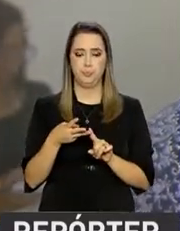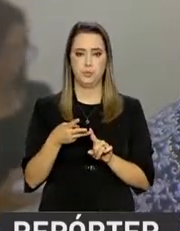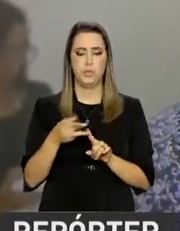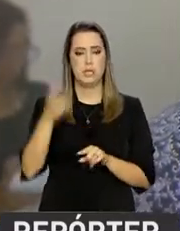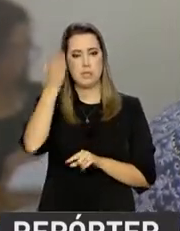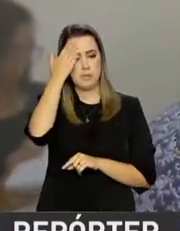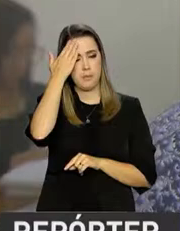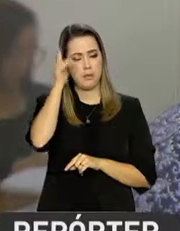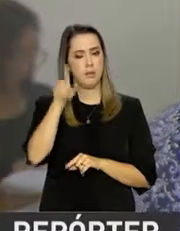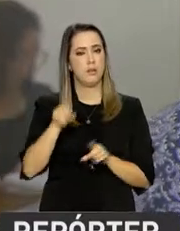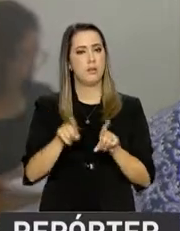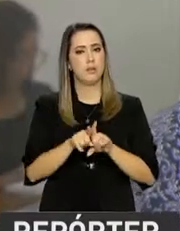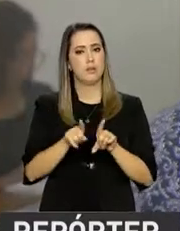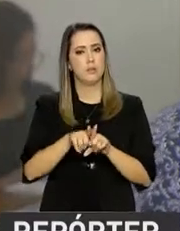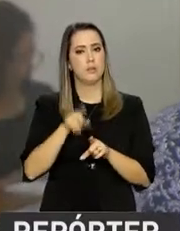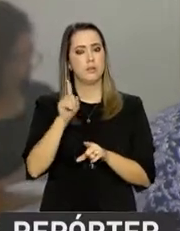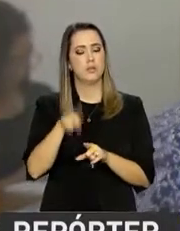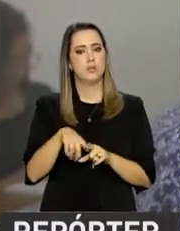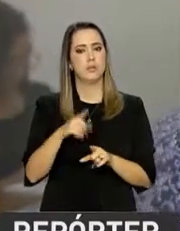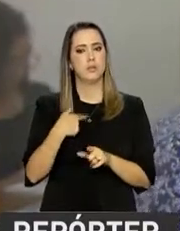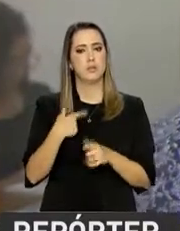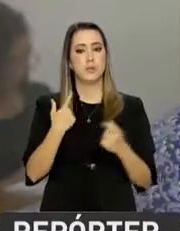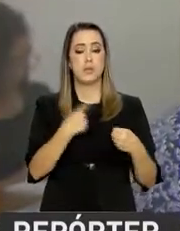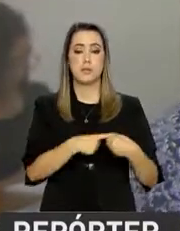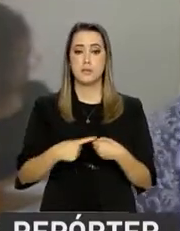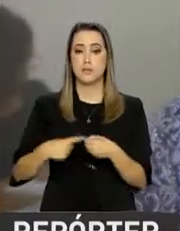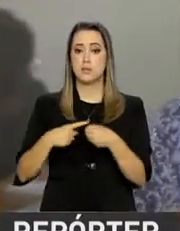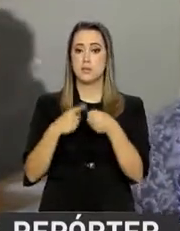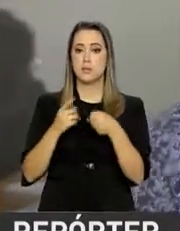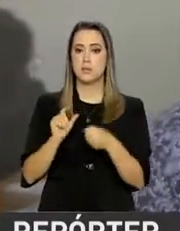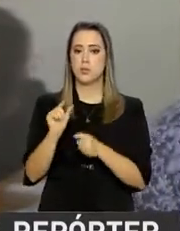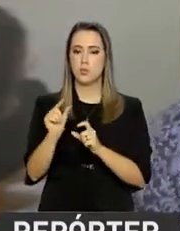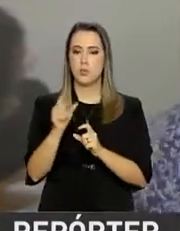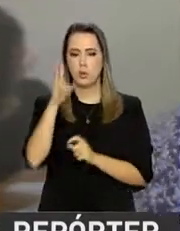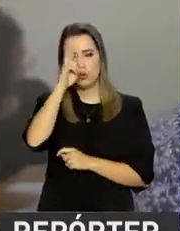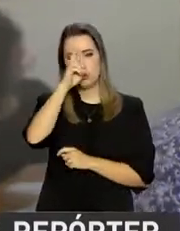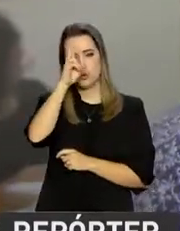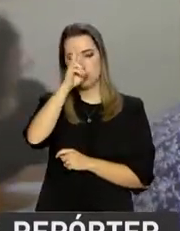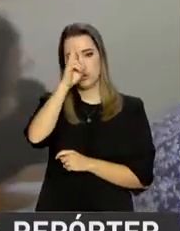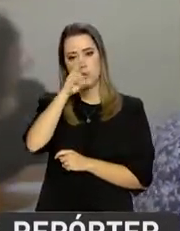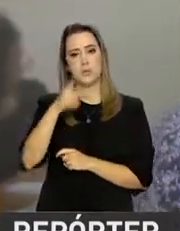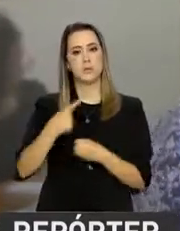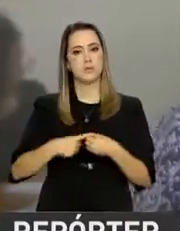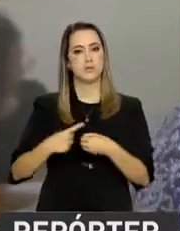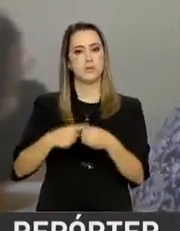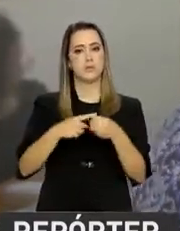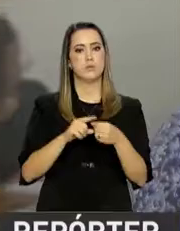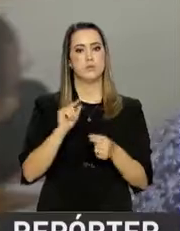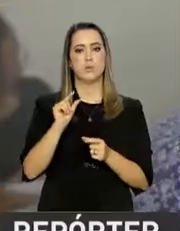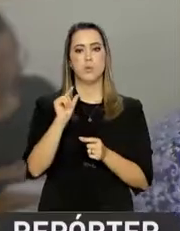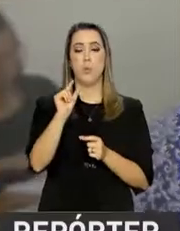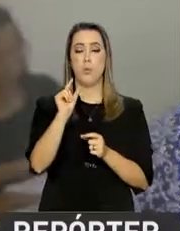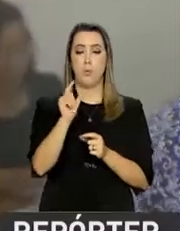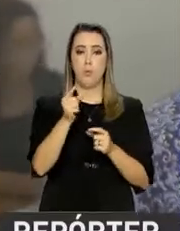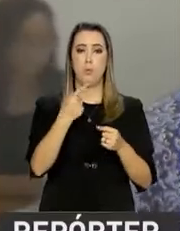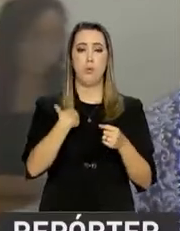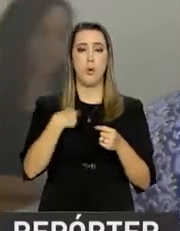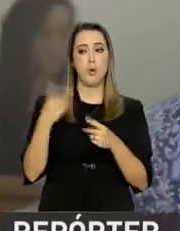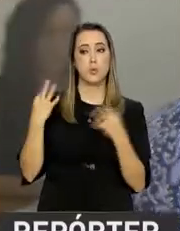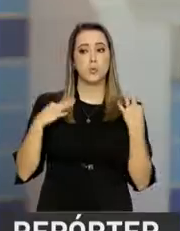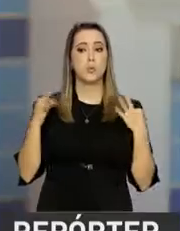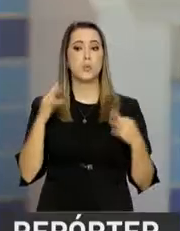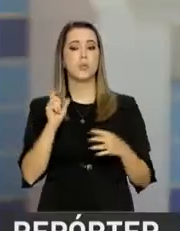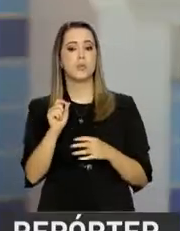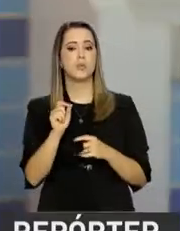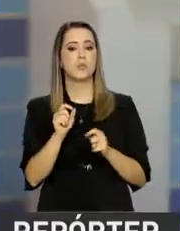saber dá orientações sobre a cidade um pouco sobre a história da cidade um pouco sobre os pontos turísticos o que fazer em